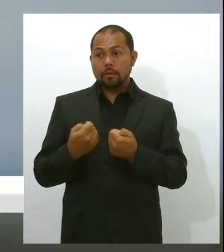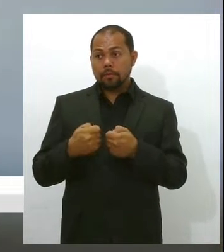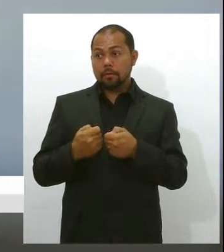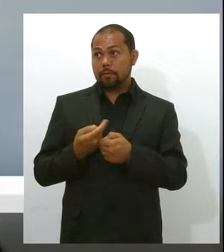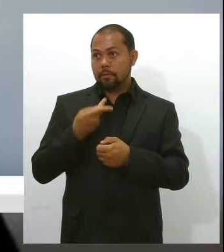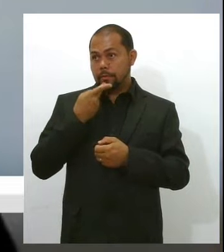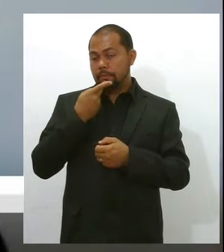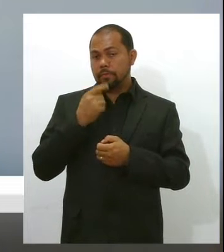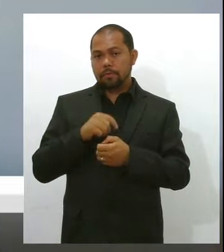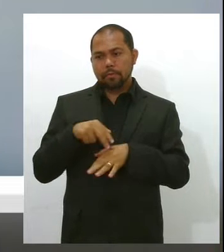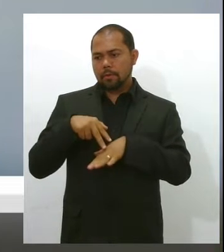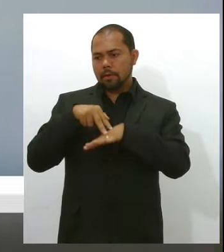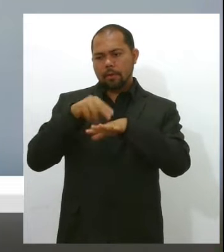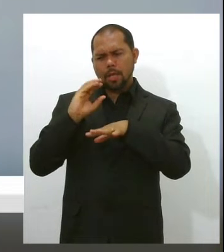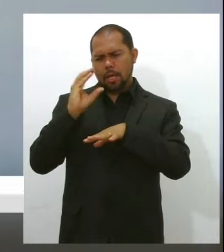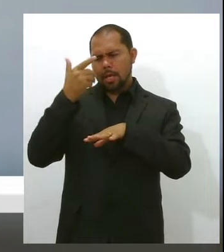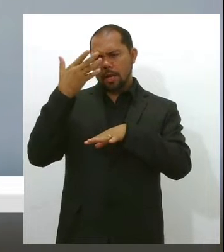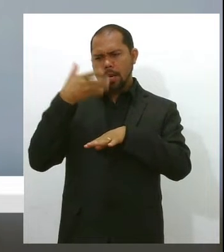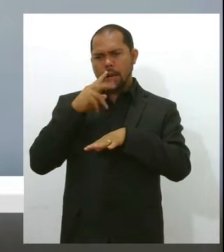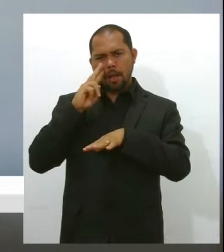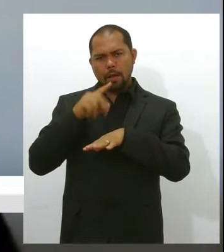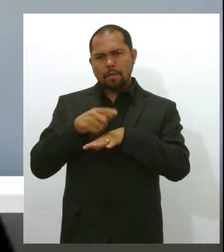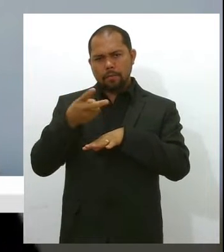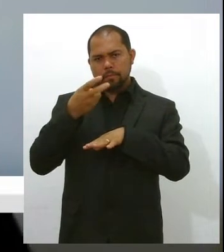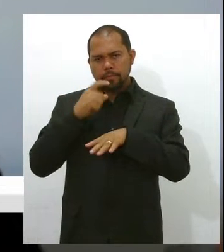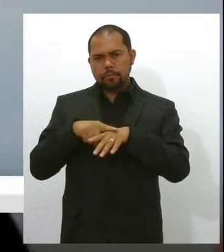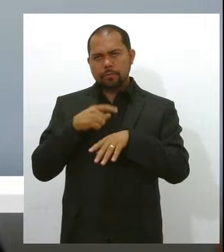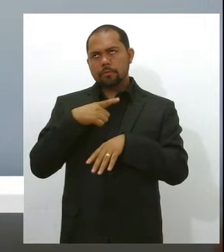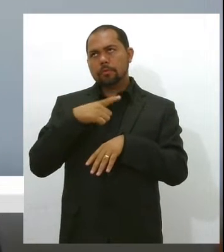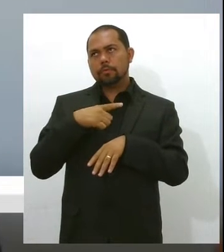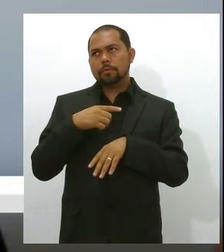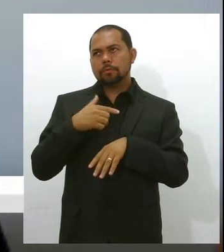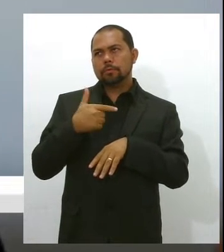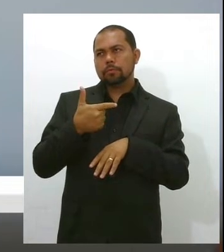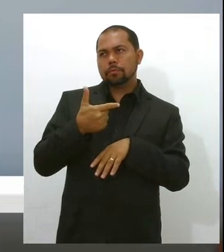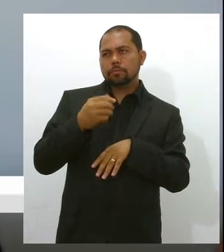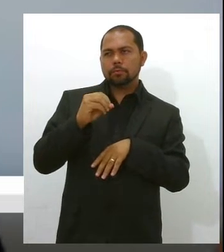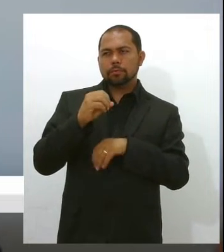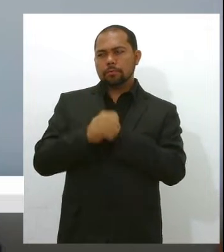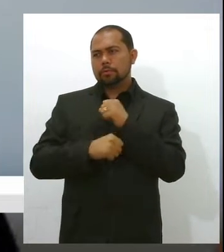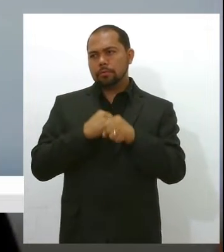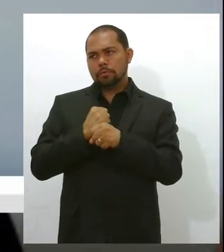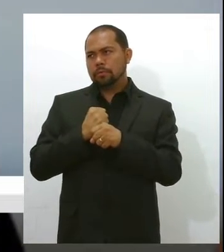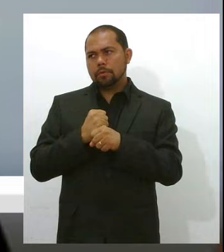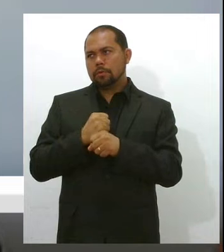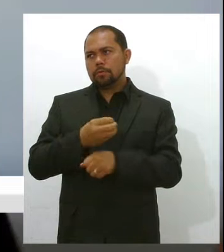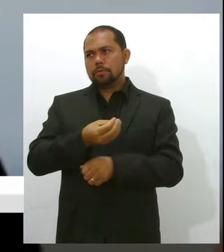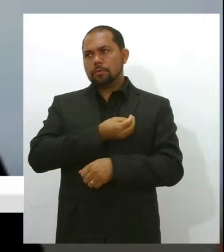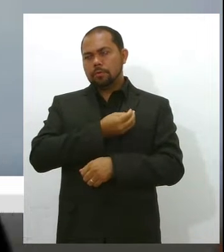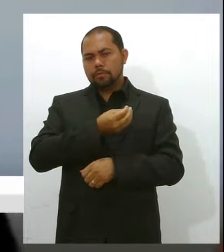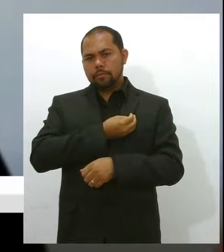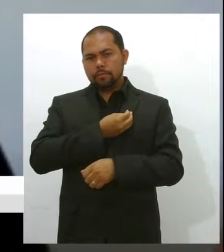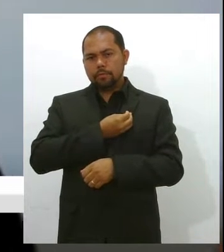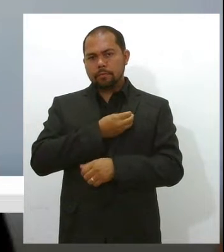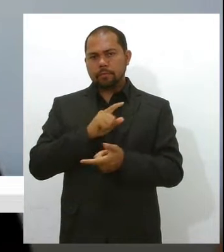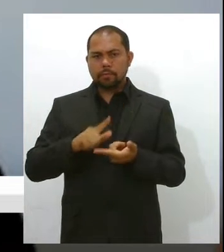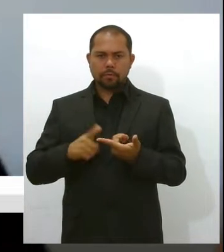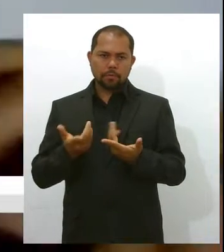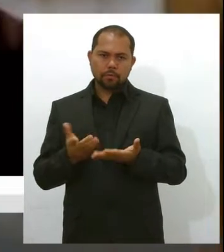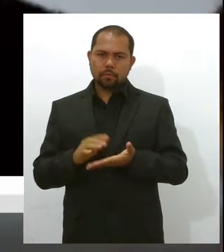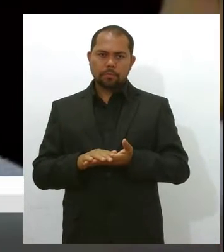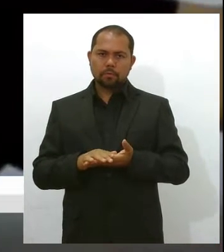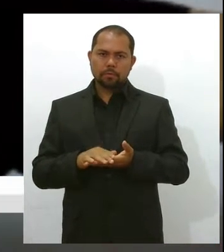eu tenho 20 e poucos anos nisso e 20 e poucos anos de convivendo com essas mulheres e com esses exemplos de mulheres ao meu